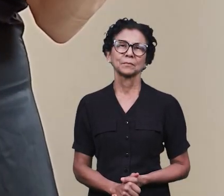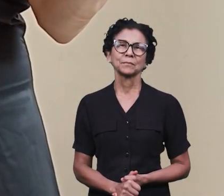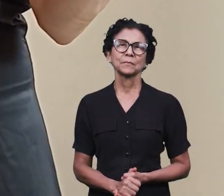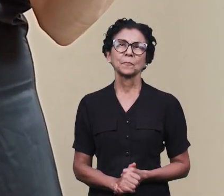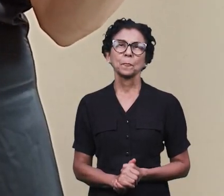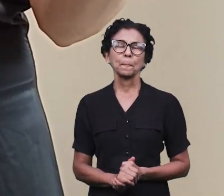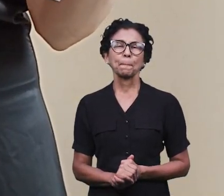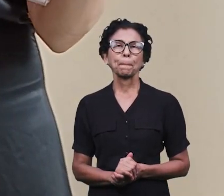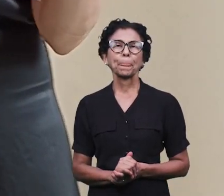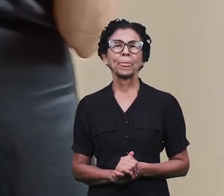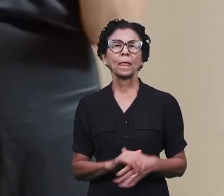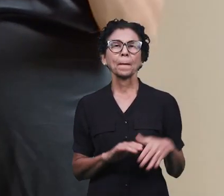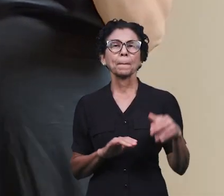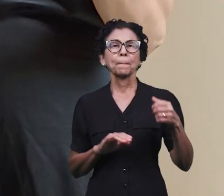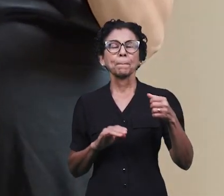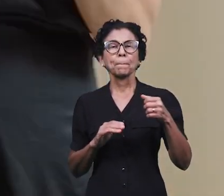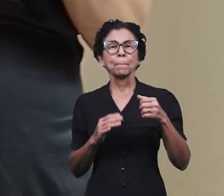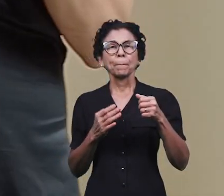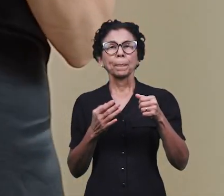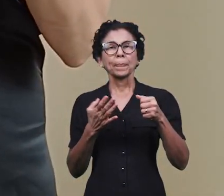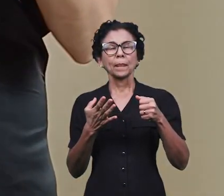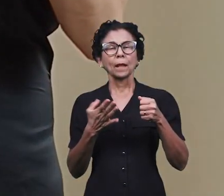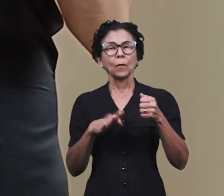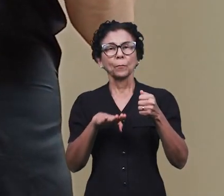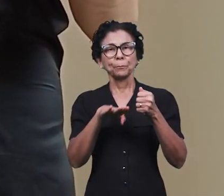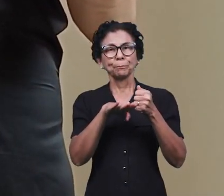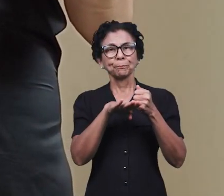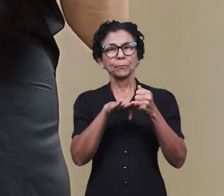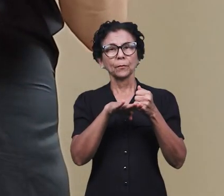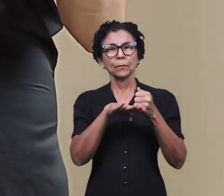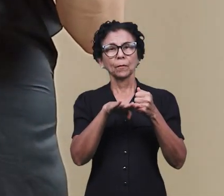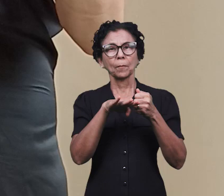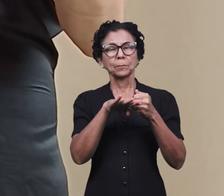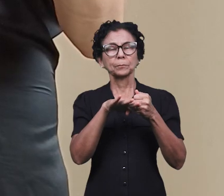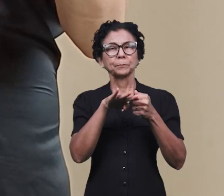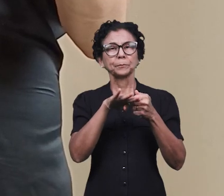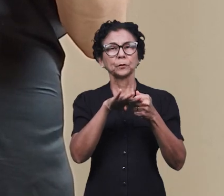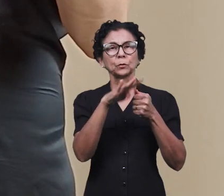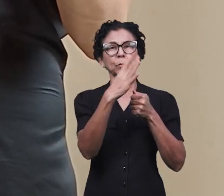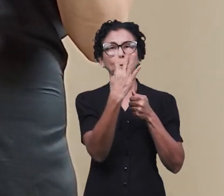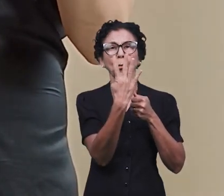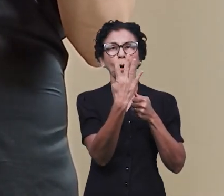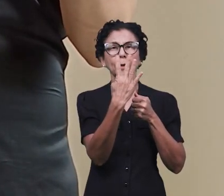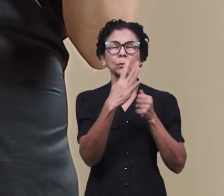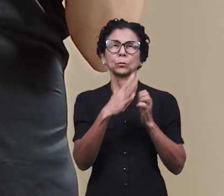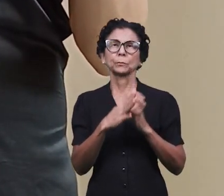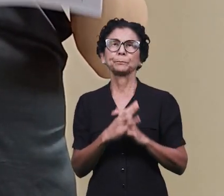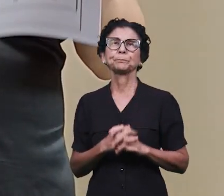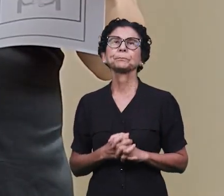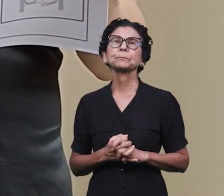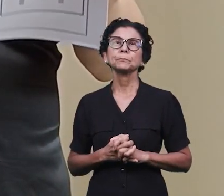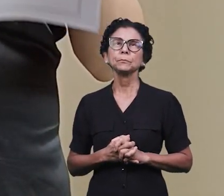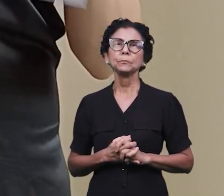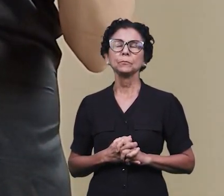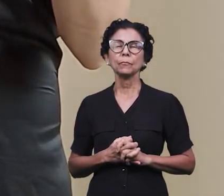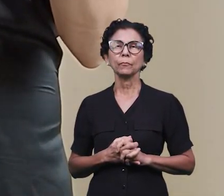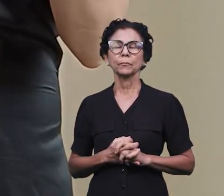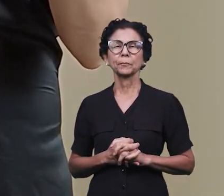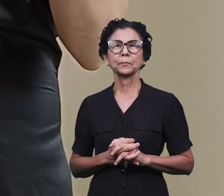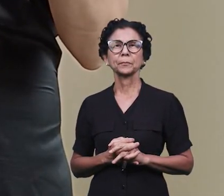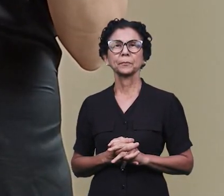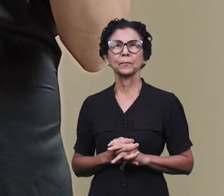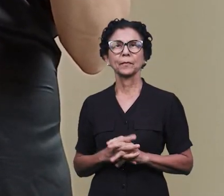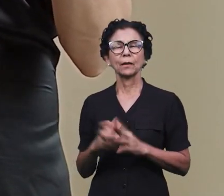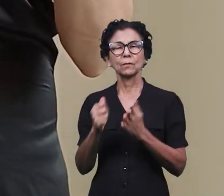nível 4, tá? Então, a professora vai receber esse arquivo e uma folha assim, para